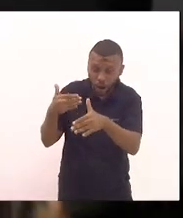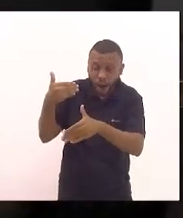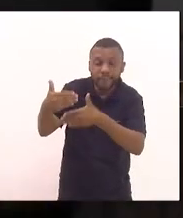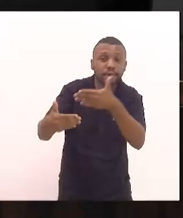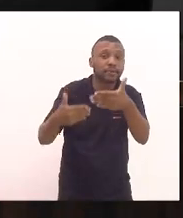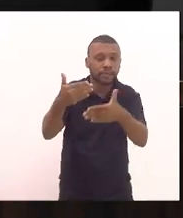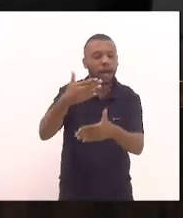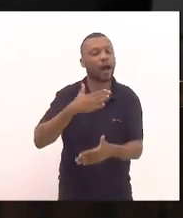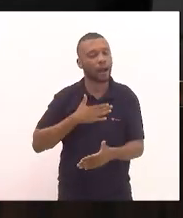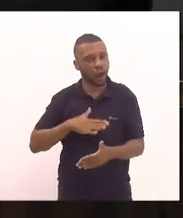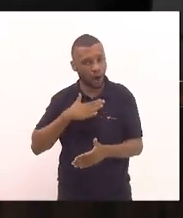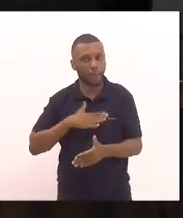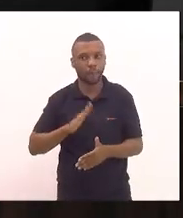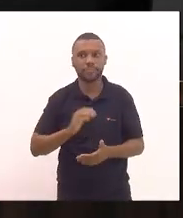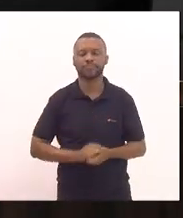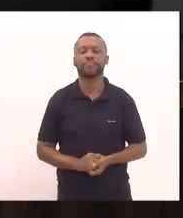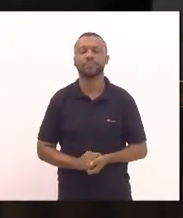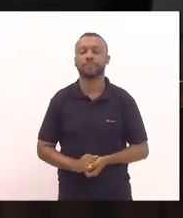Então vamos...